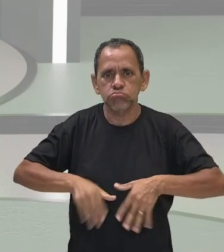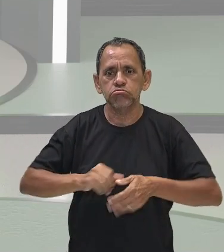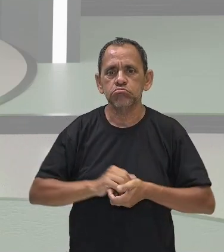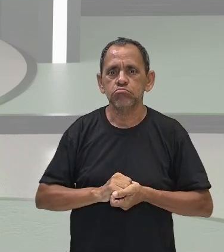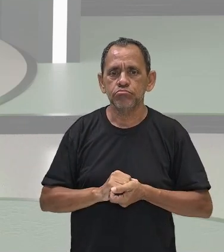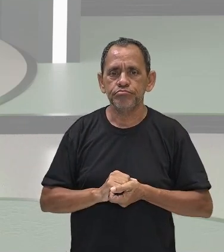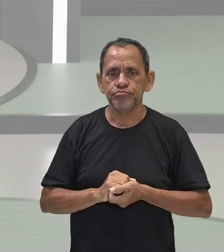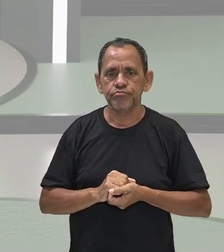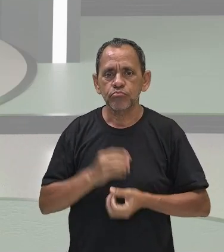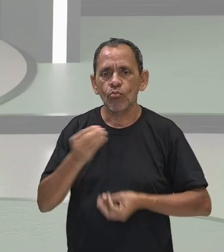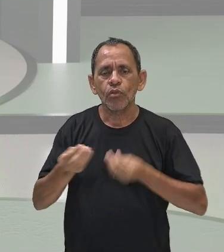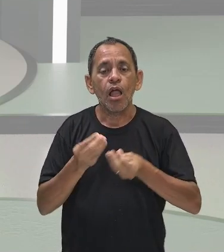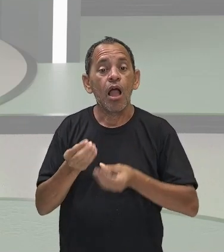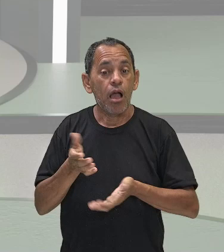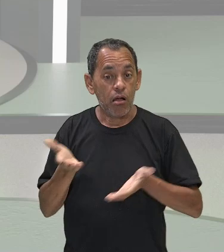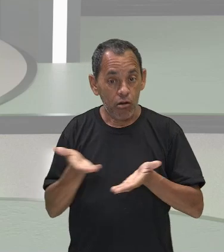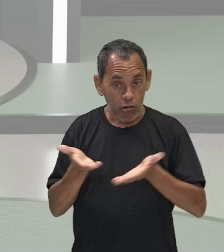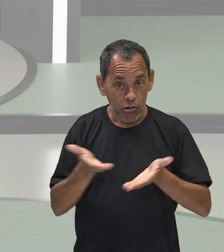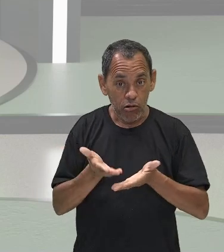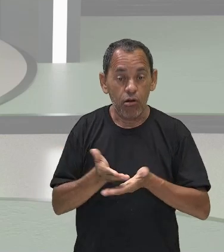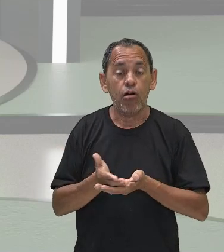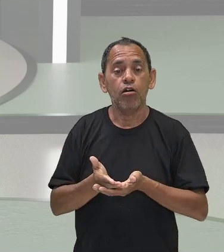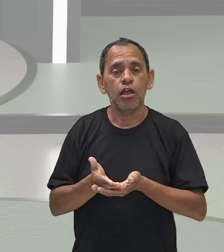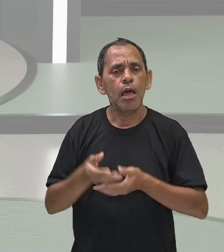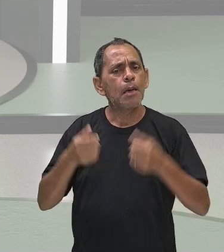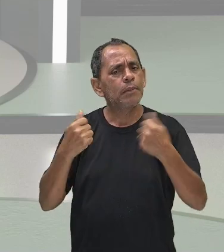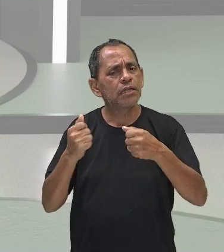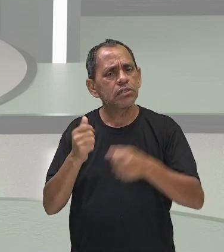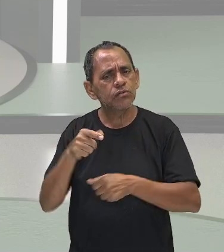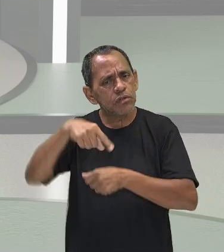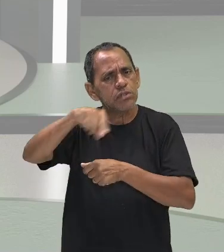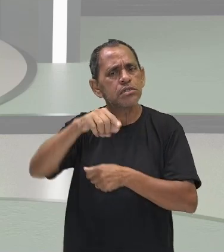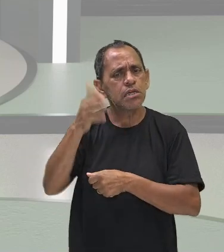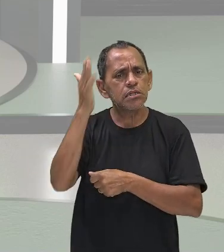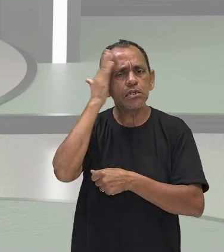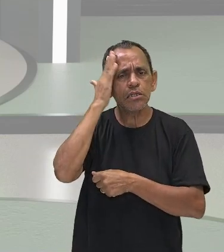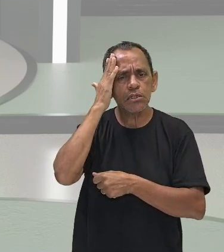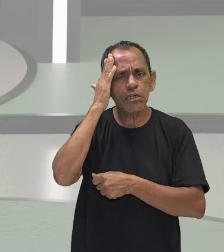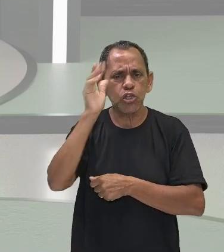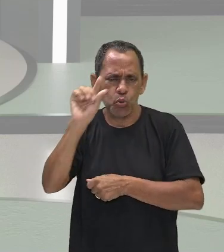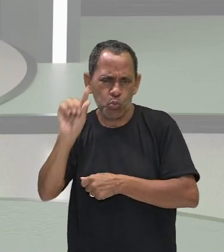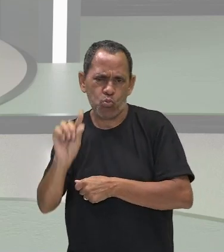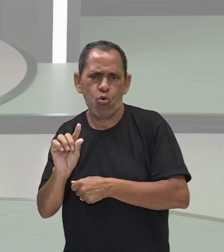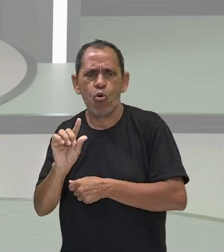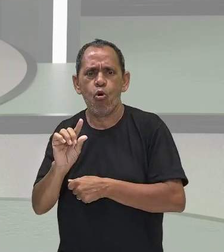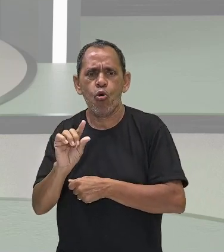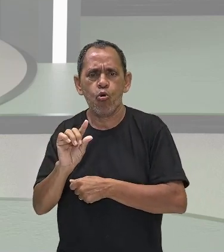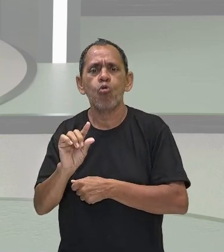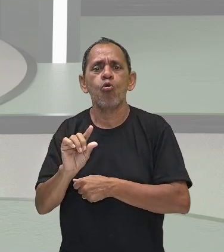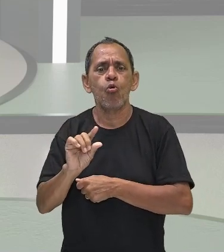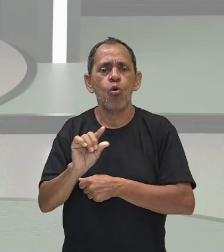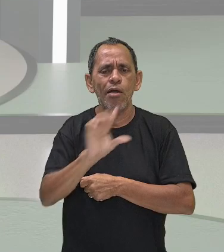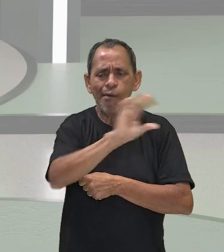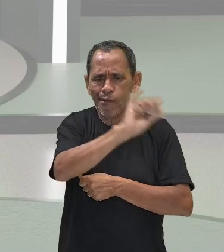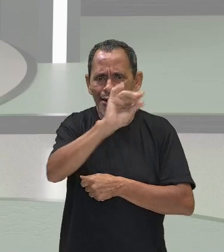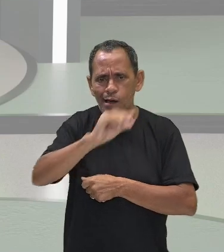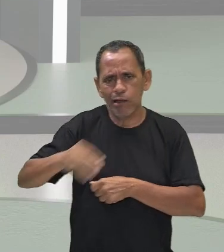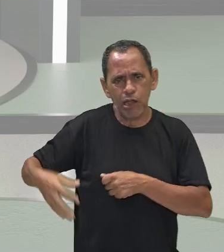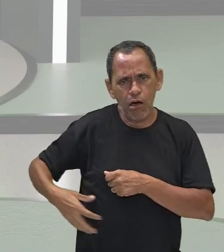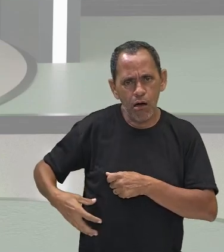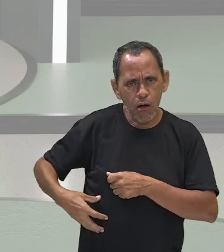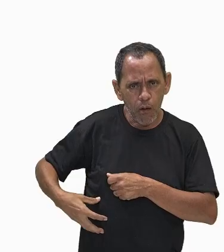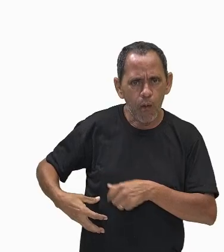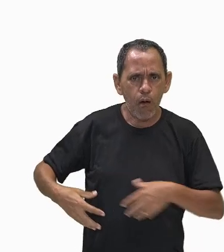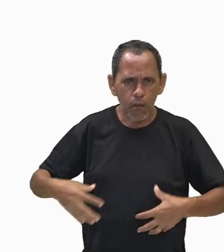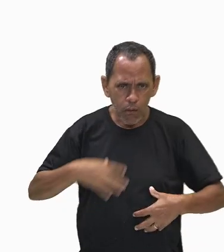dar continuidade agora para vocês entenderem um pouquinho sobre cada órgão que faz parte do sistema urinário e